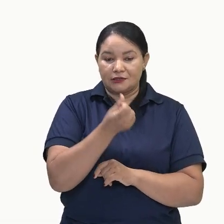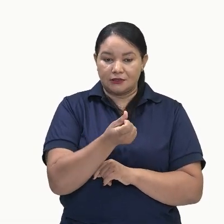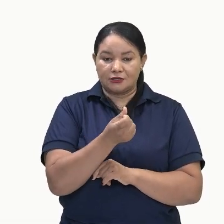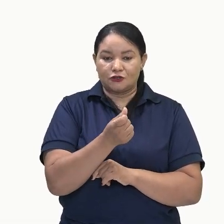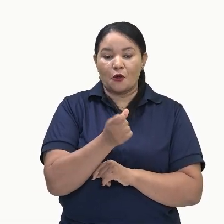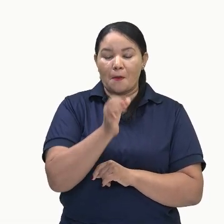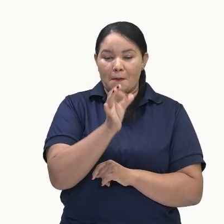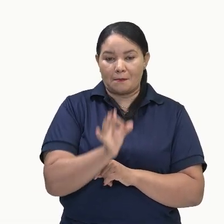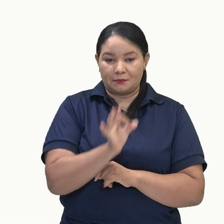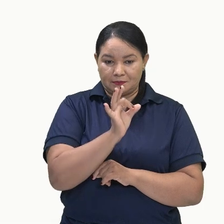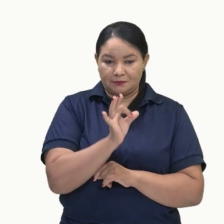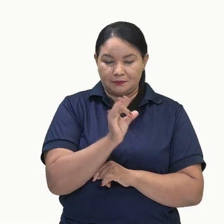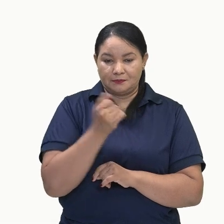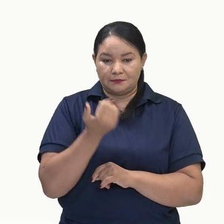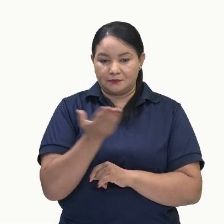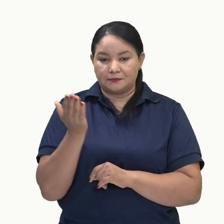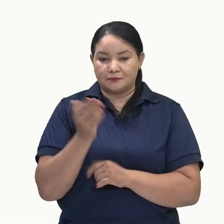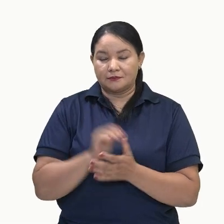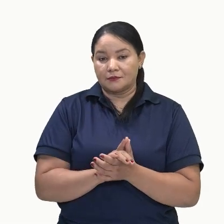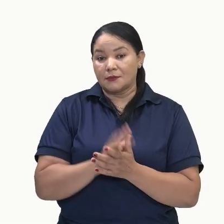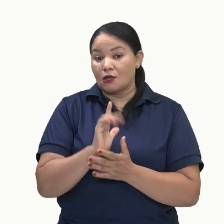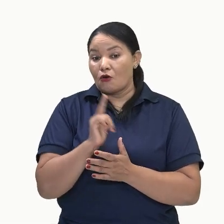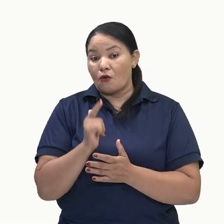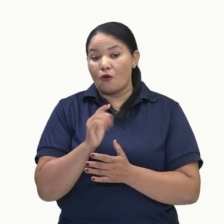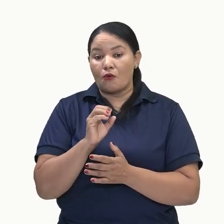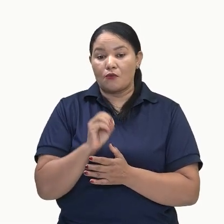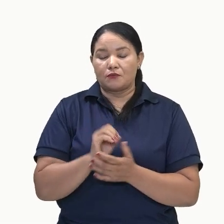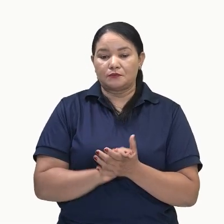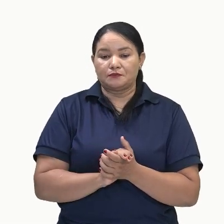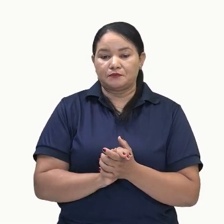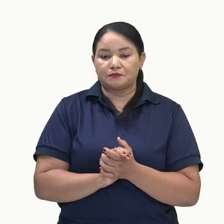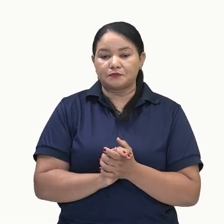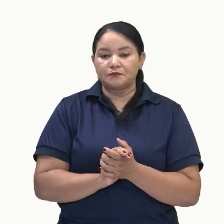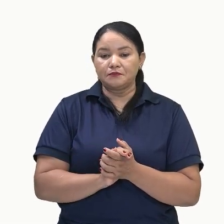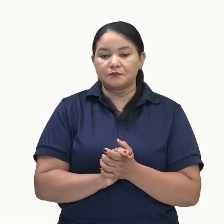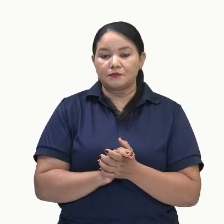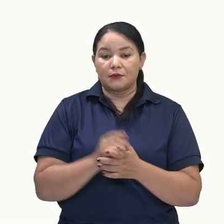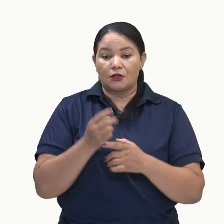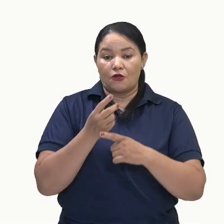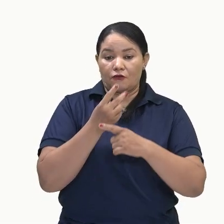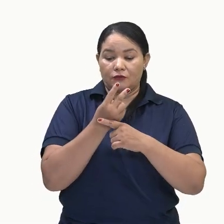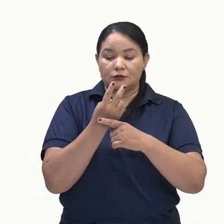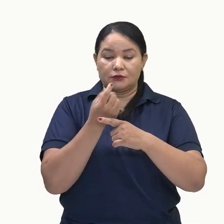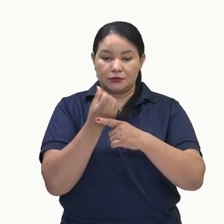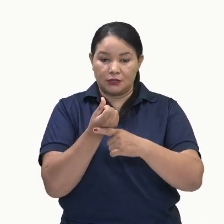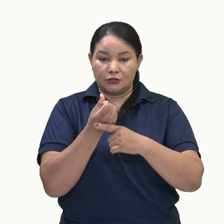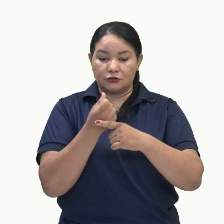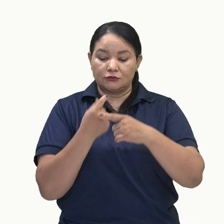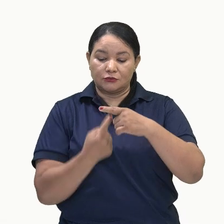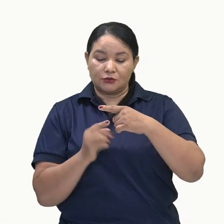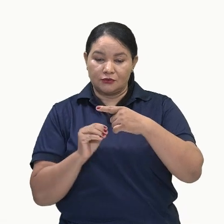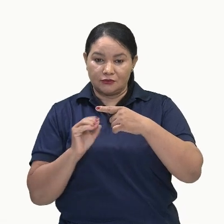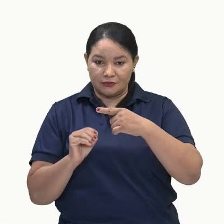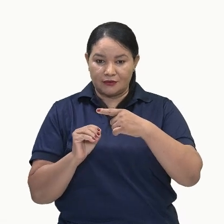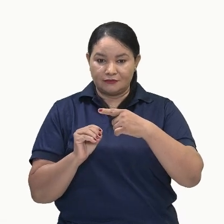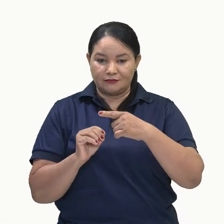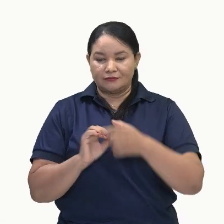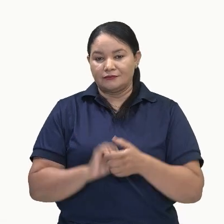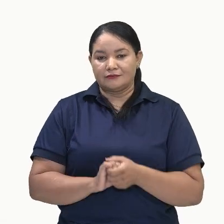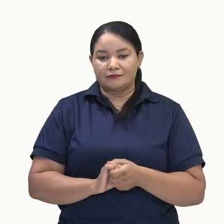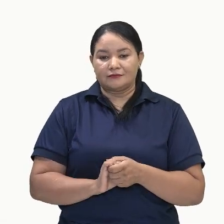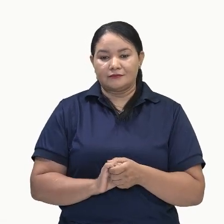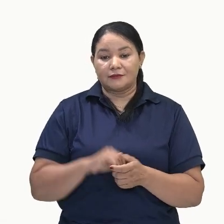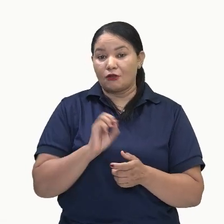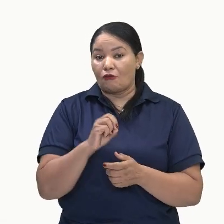26%. Que posso ainda falar? 26 sobre 100. Tudo isso está na linguagem matemática, tá